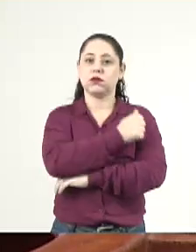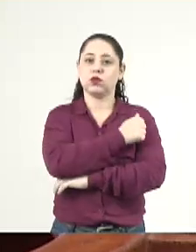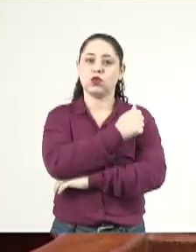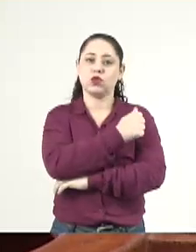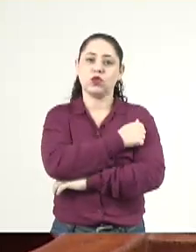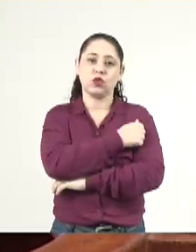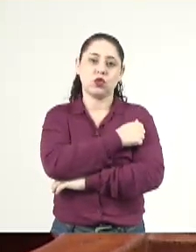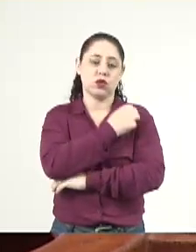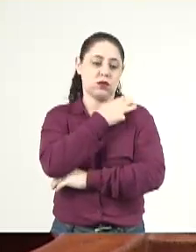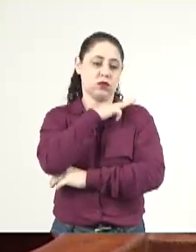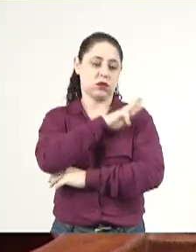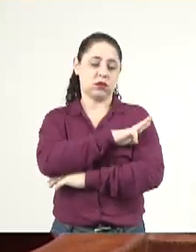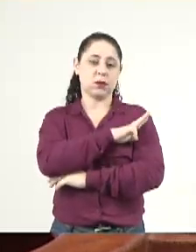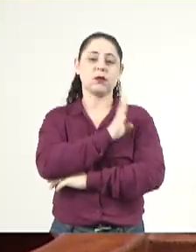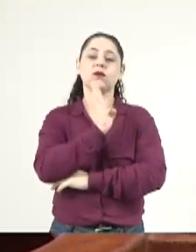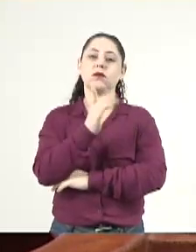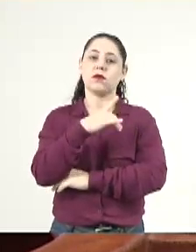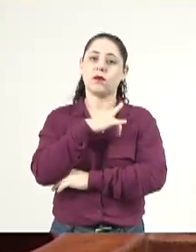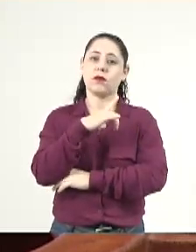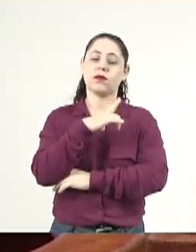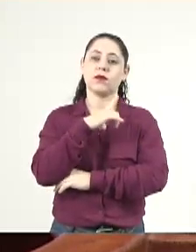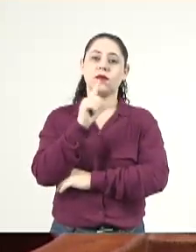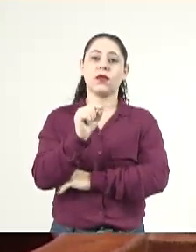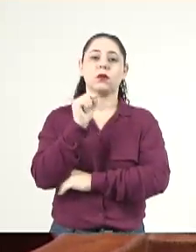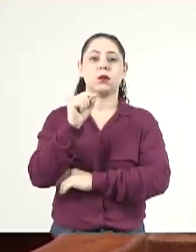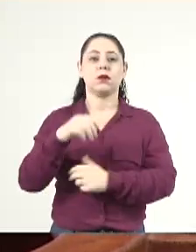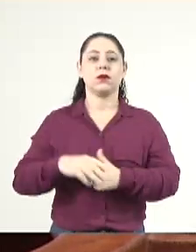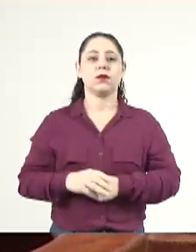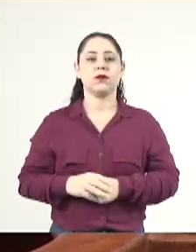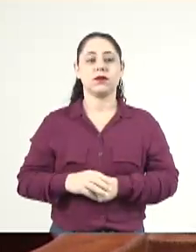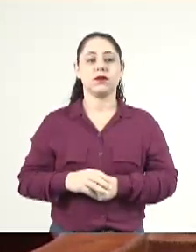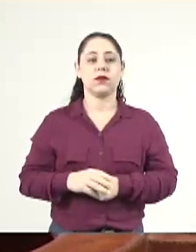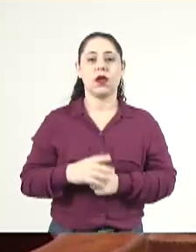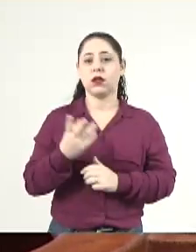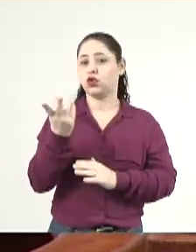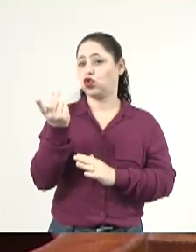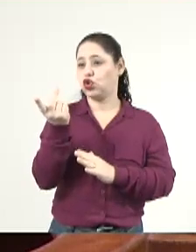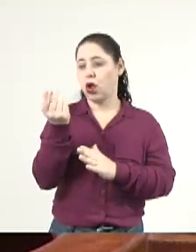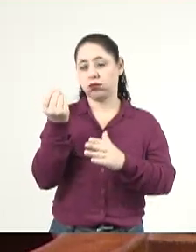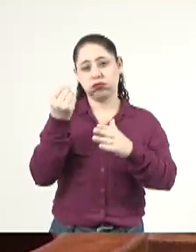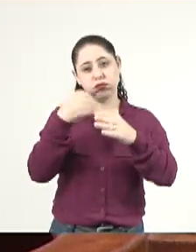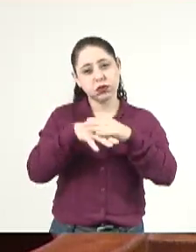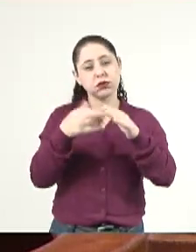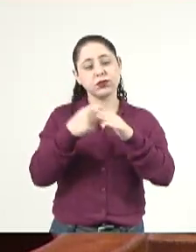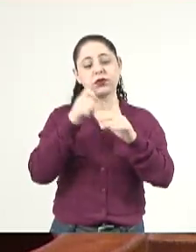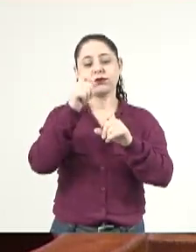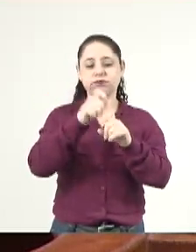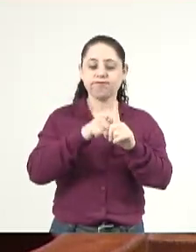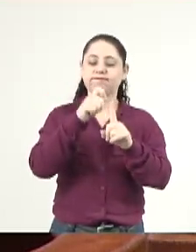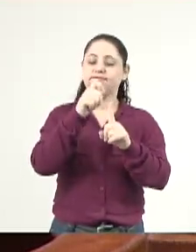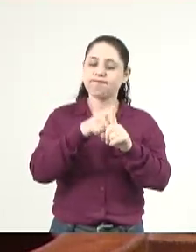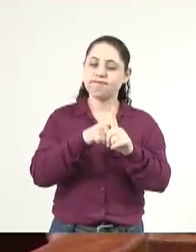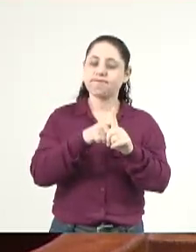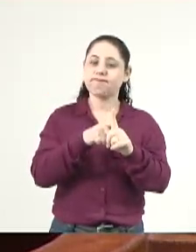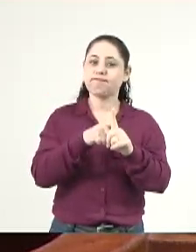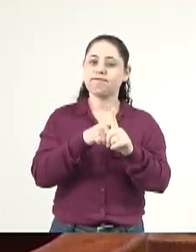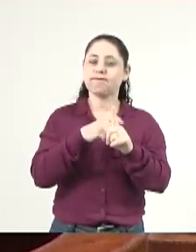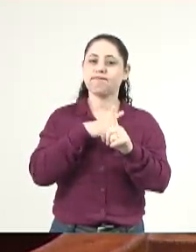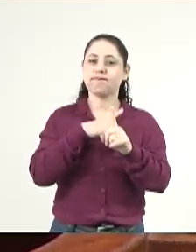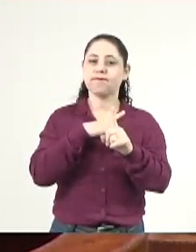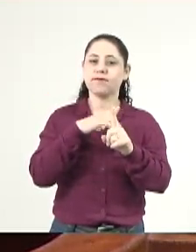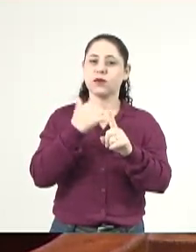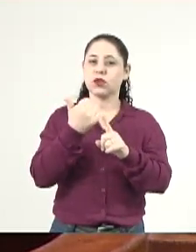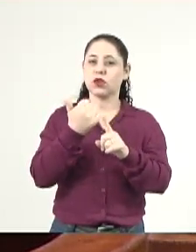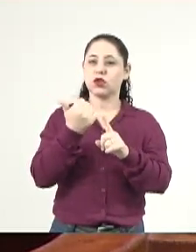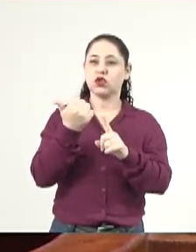médio, né, que já estão tendo um depósito mensal, né, de